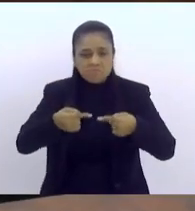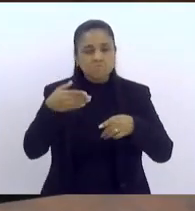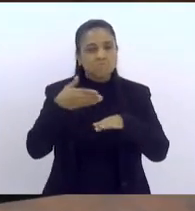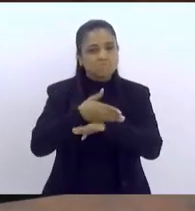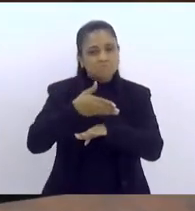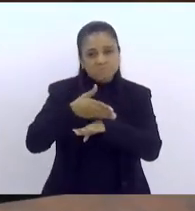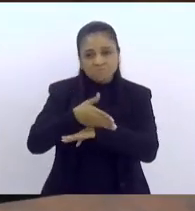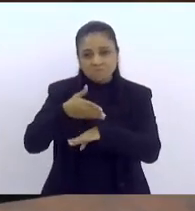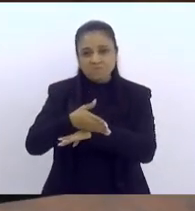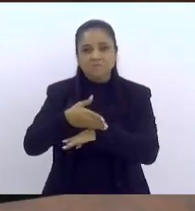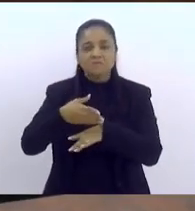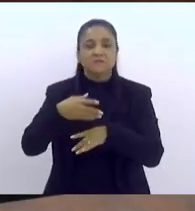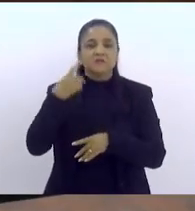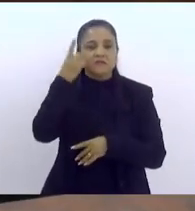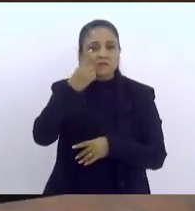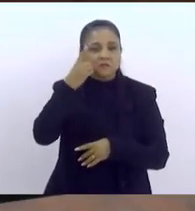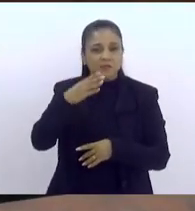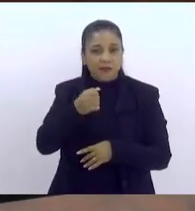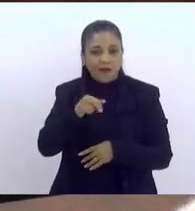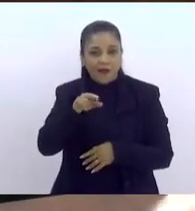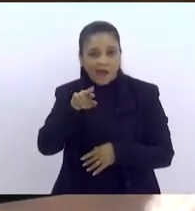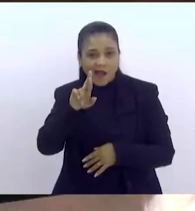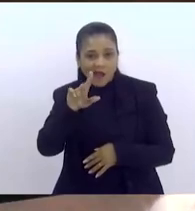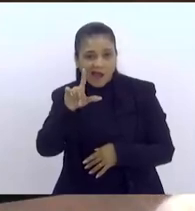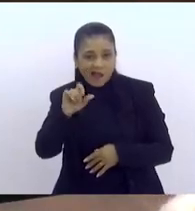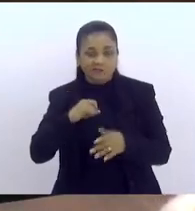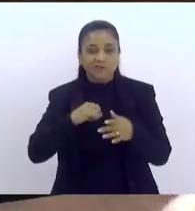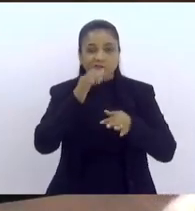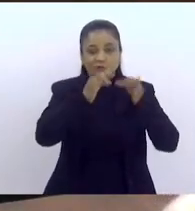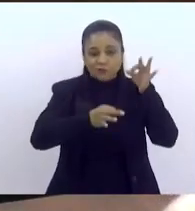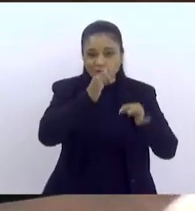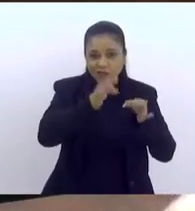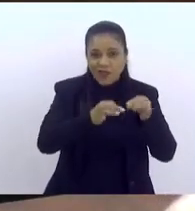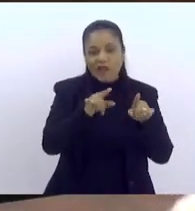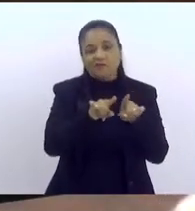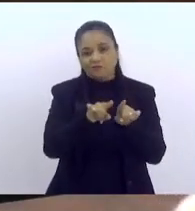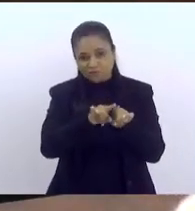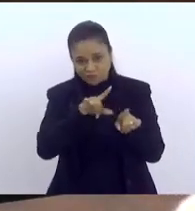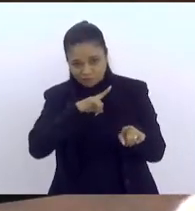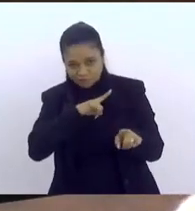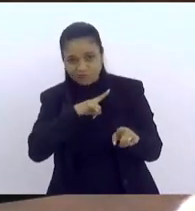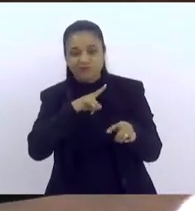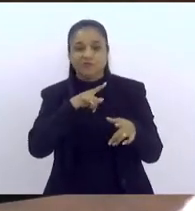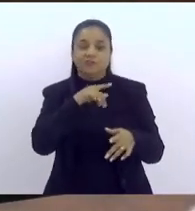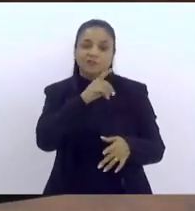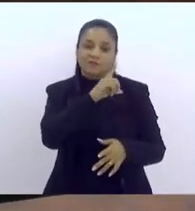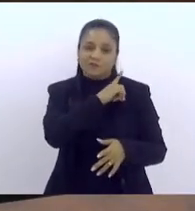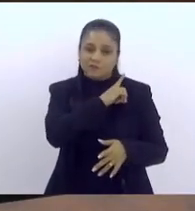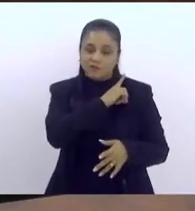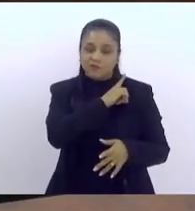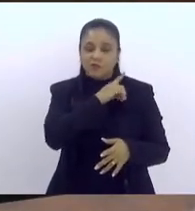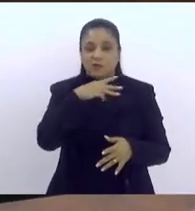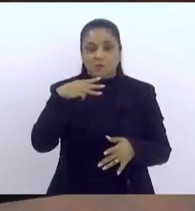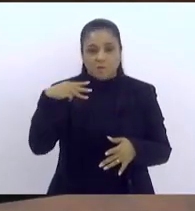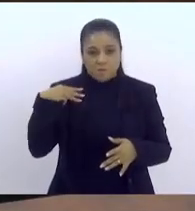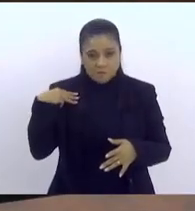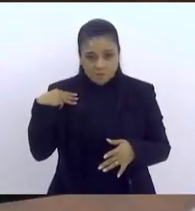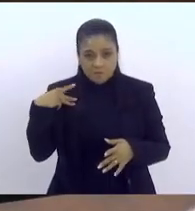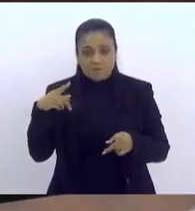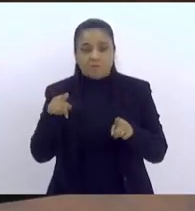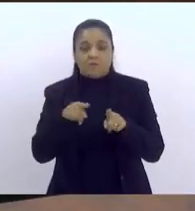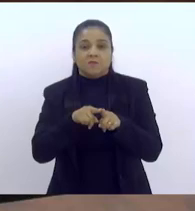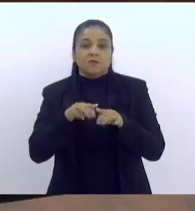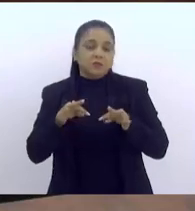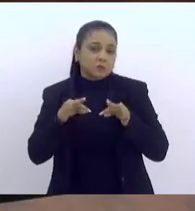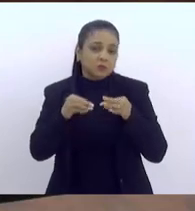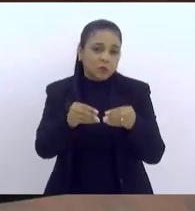participação, deputada Carla, do Judiciário, da Defensoria, do Ministério Público, dos grupos de apoio à adoção, de